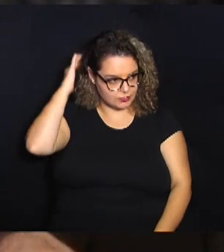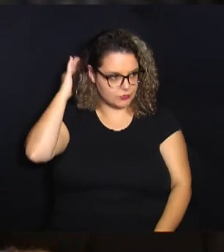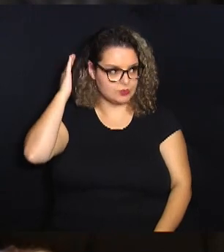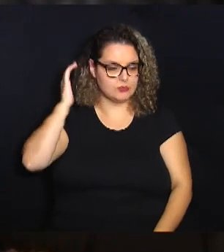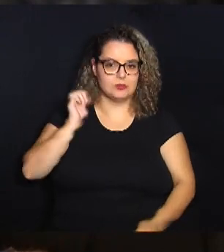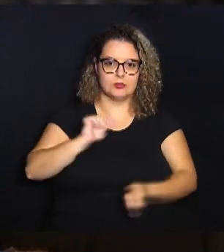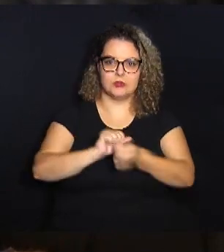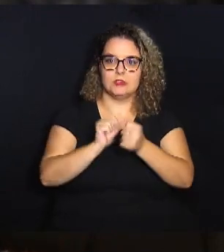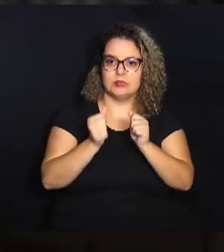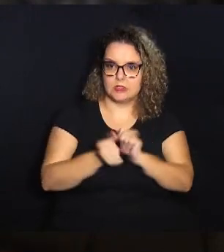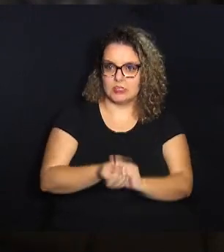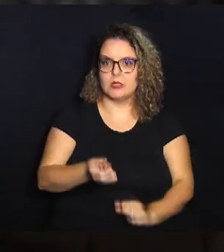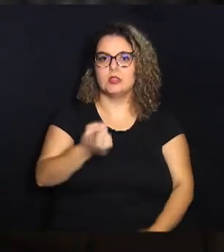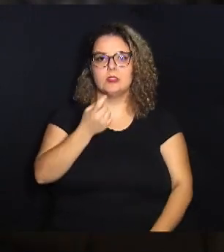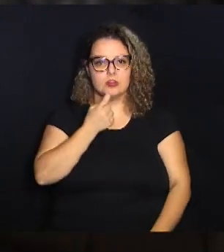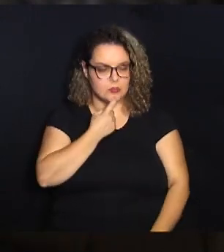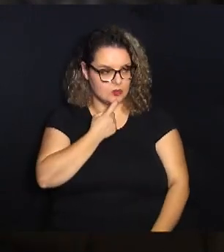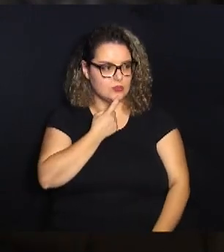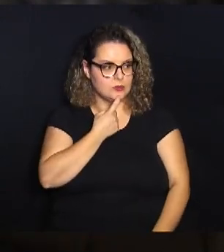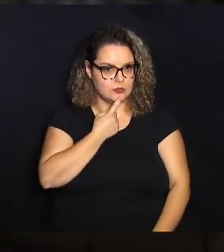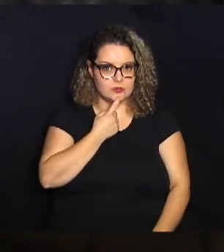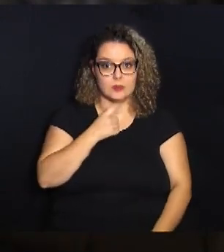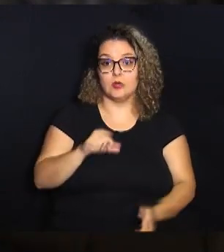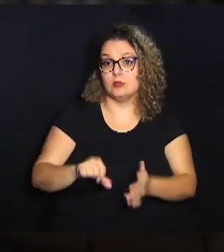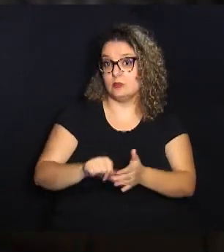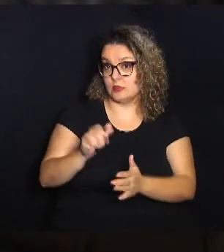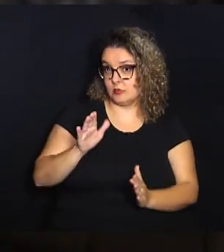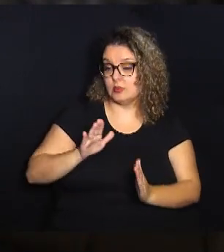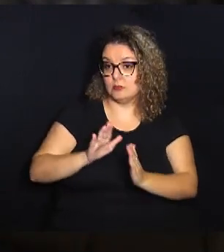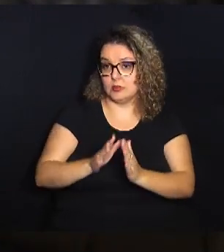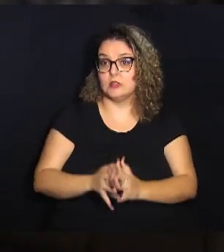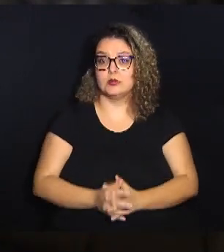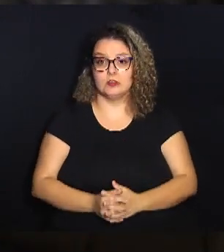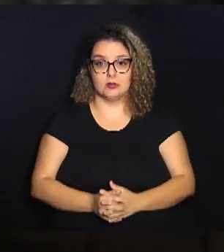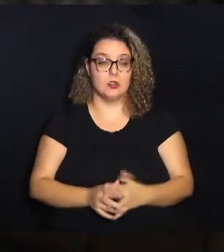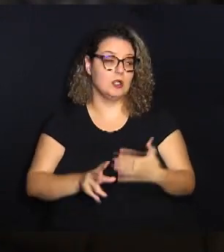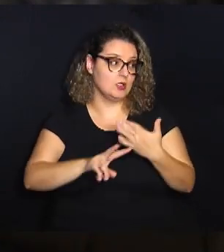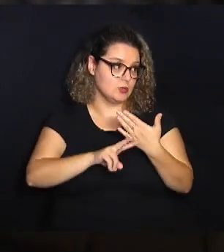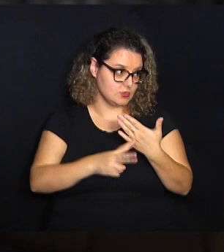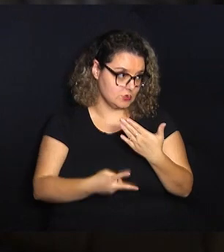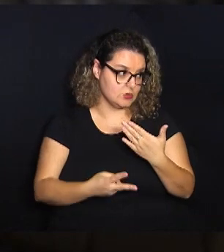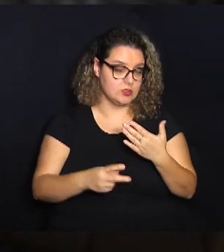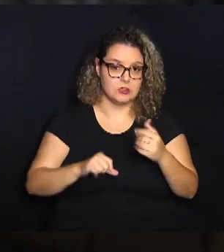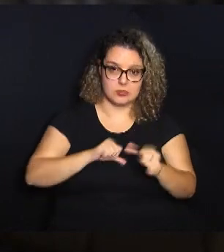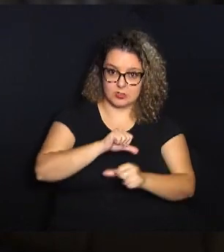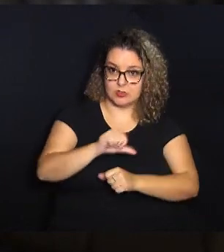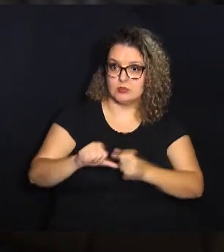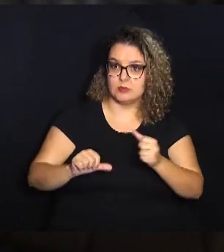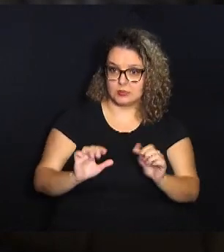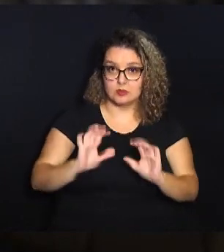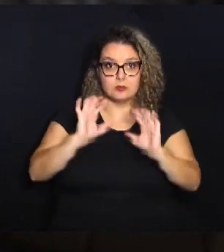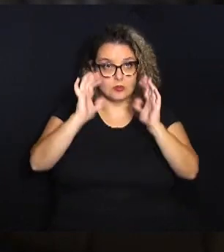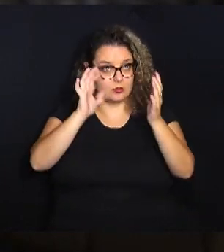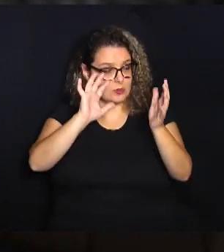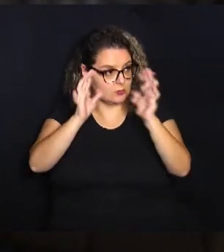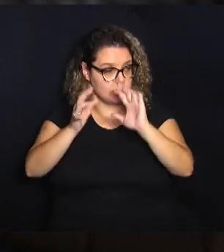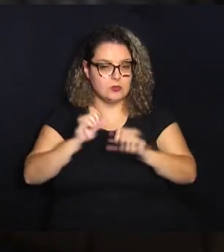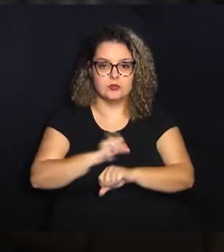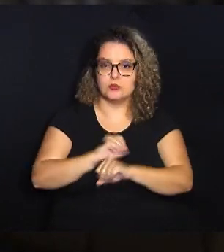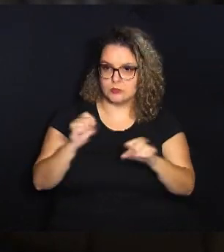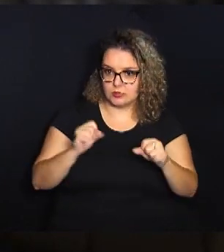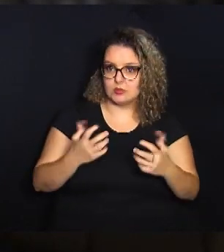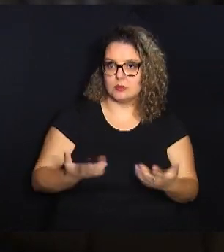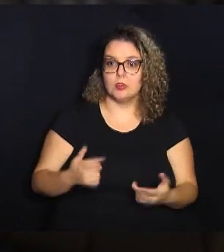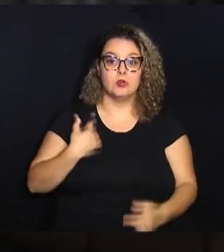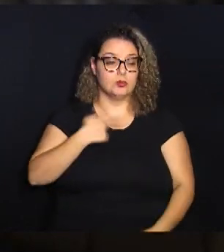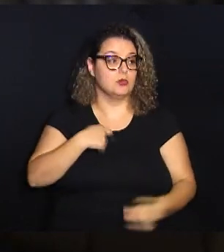adequar Campinas para, primeiro, enfrentar as consequências das mudanças climáticas, os eventos extremos que estão aí. Nós